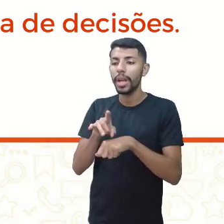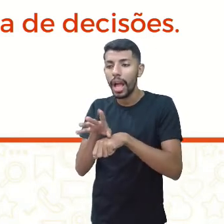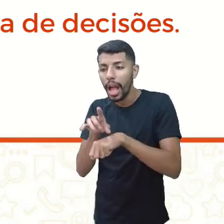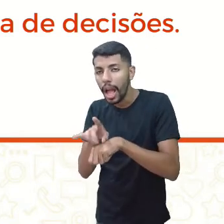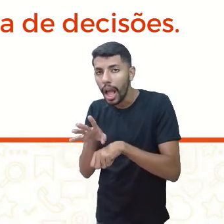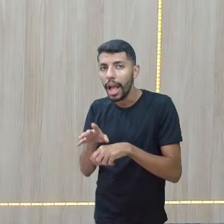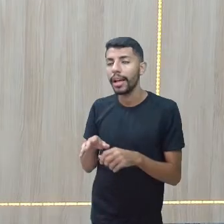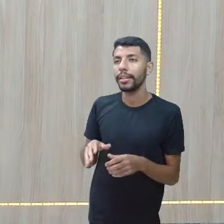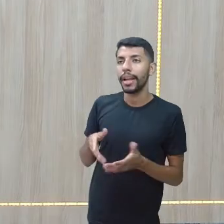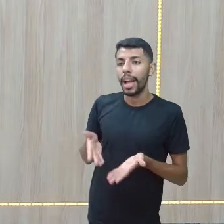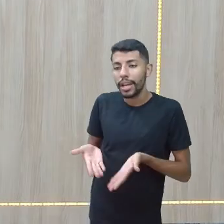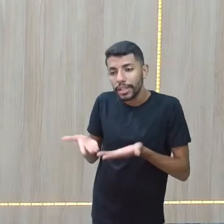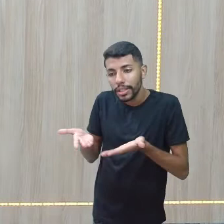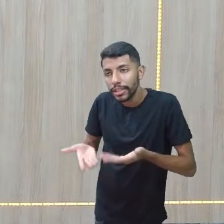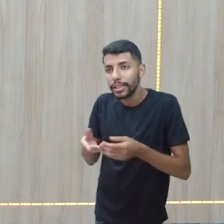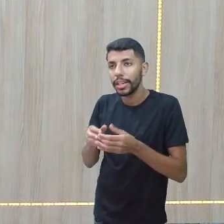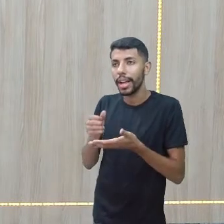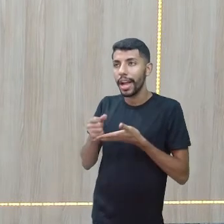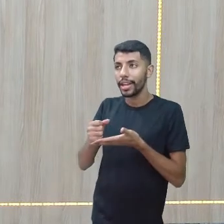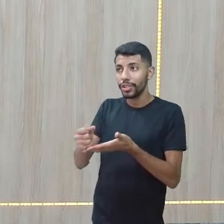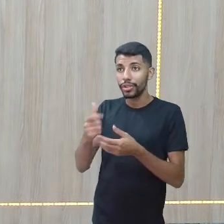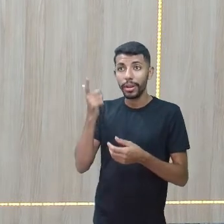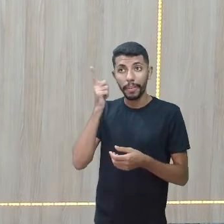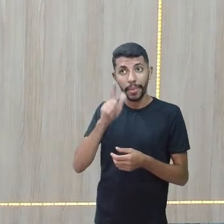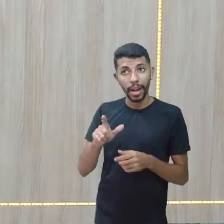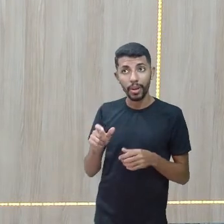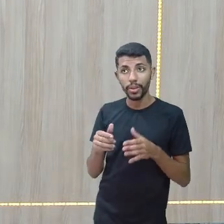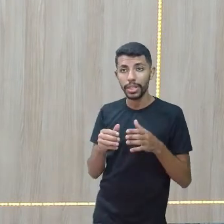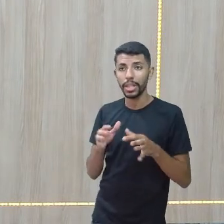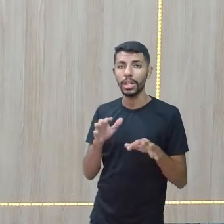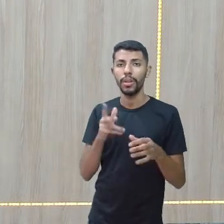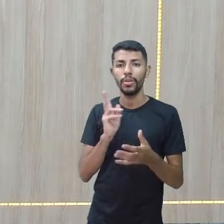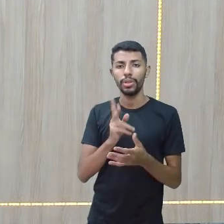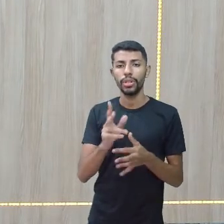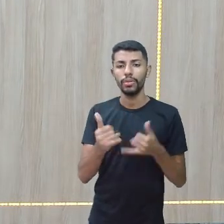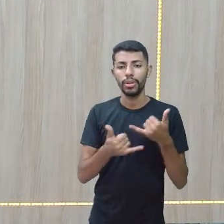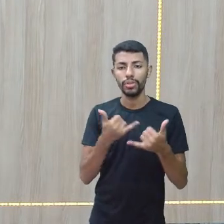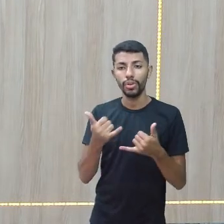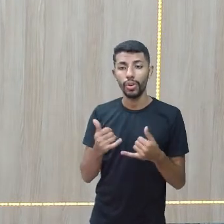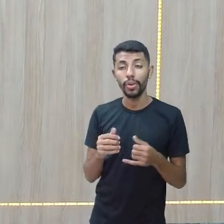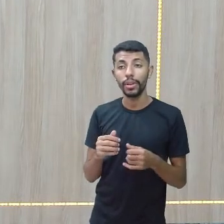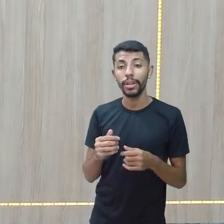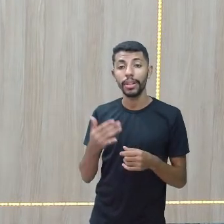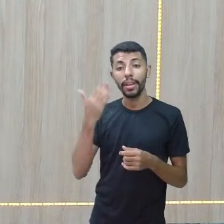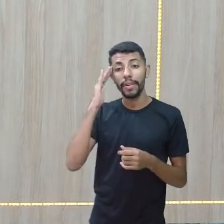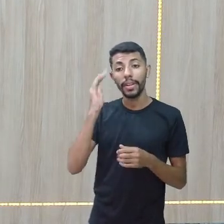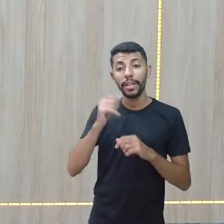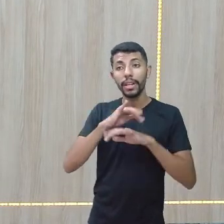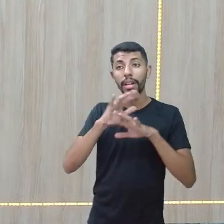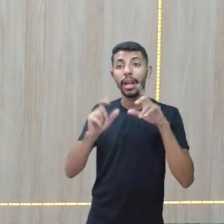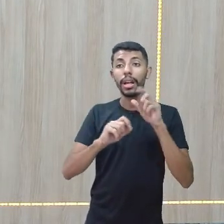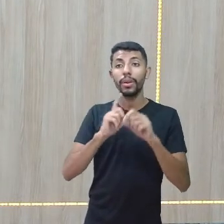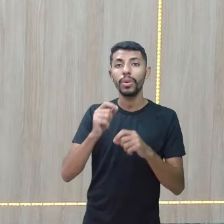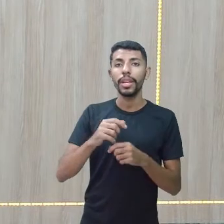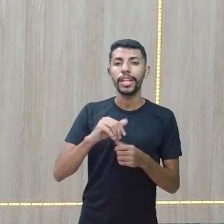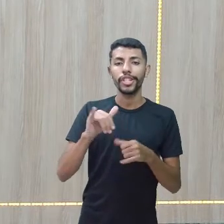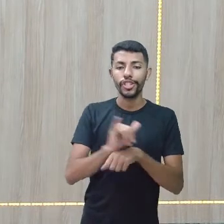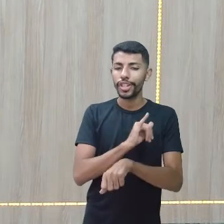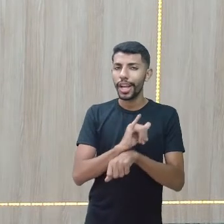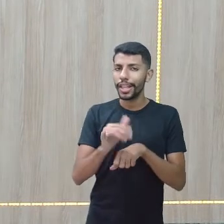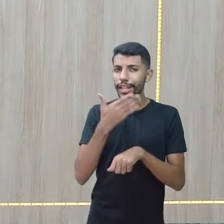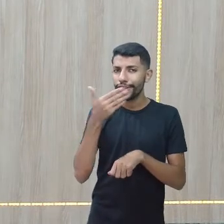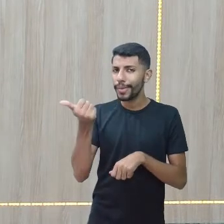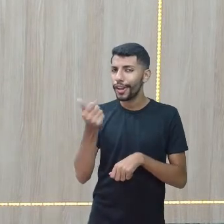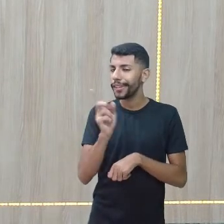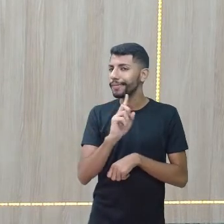ele possa se guiar por uma determinada ação, ele vai entender que não é a melhor estratégia. E